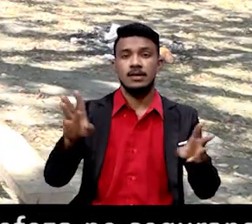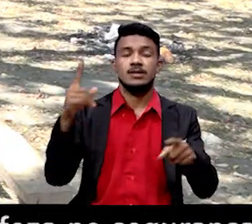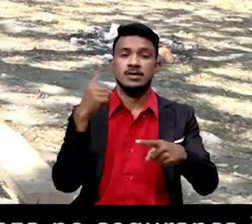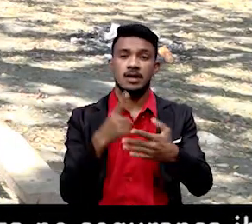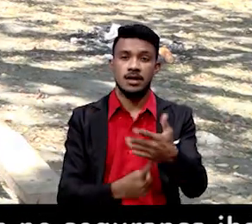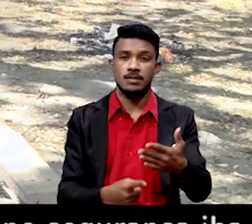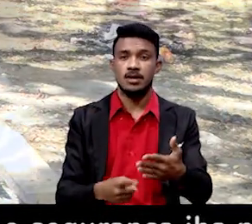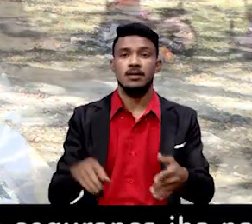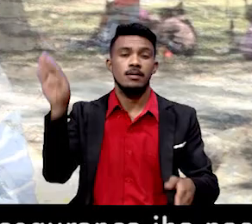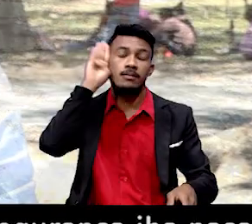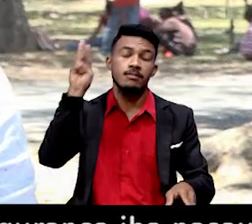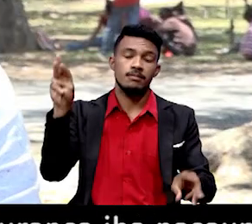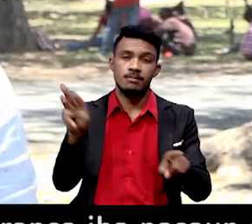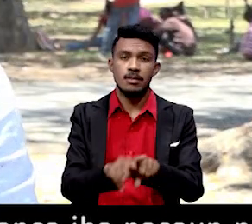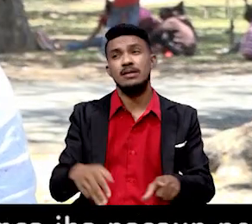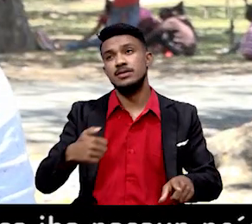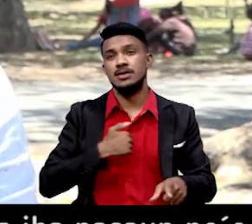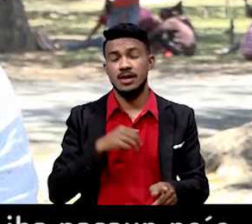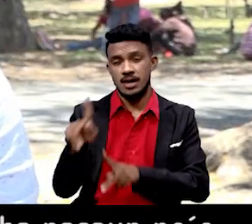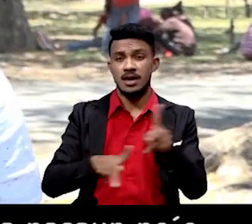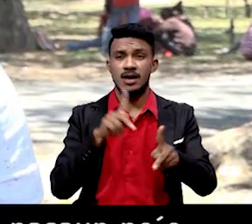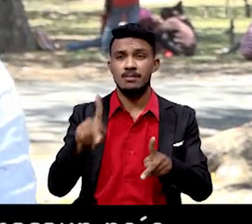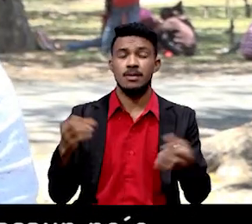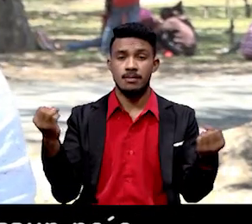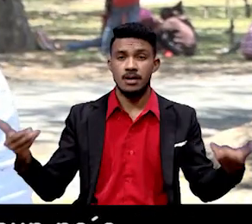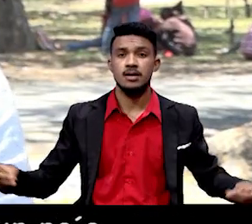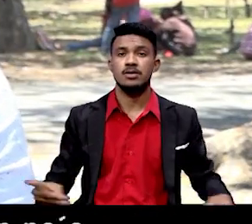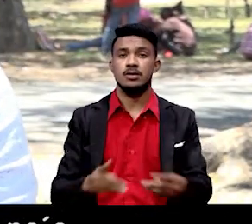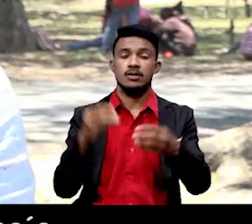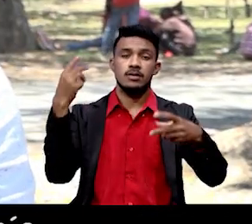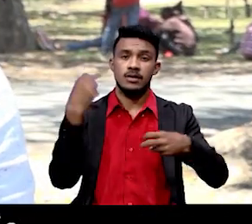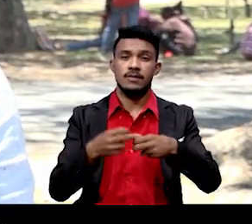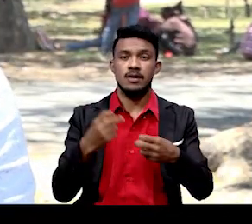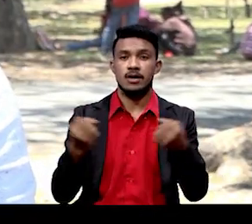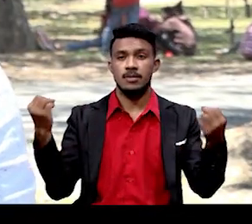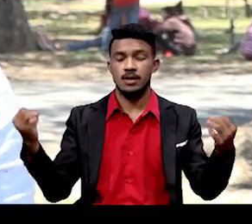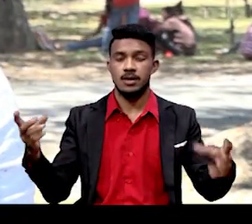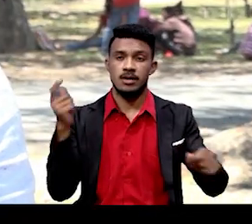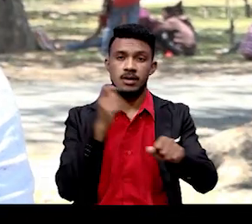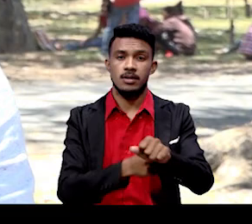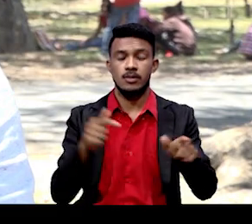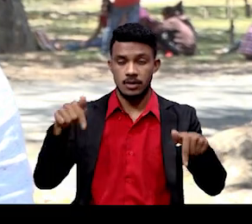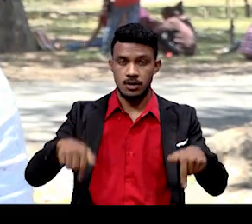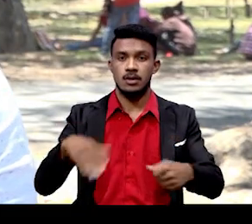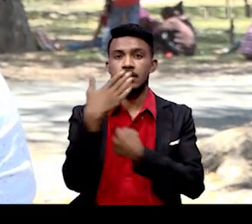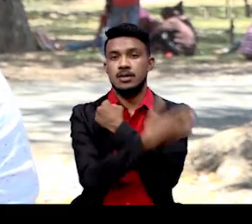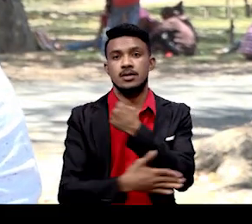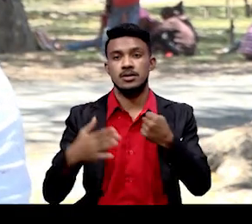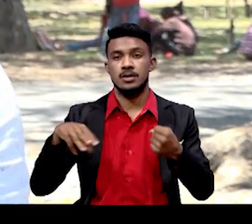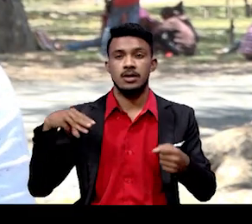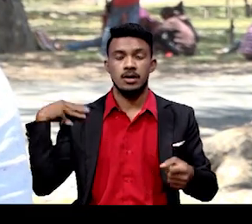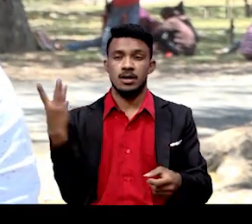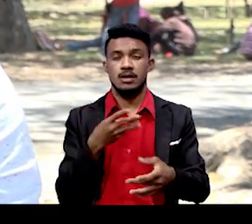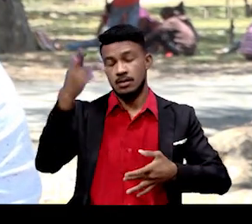daí o bar casou dificuldade o homem que aí tem a situação relar, tampa moras neta